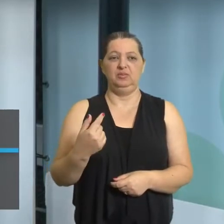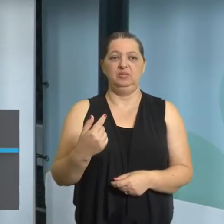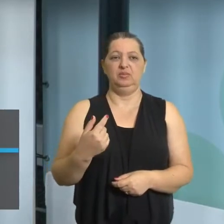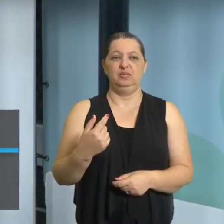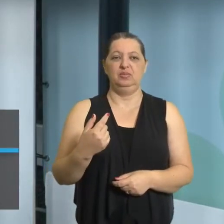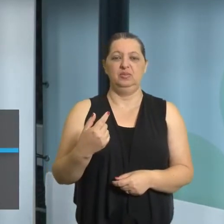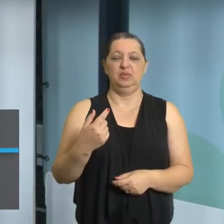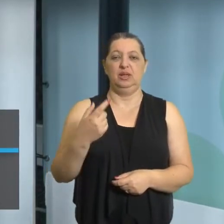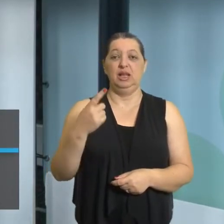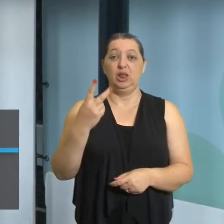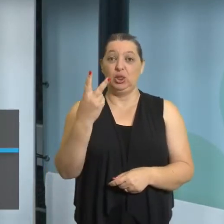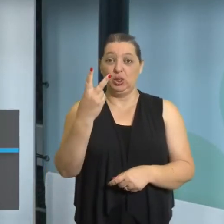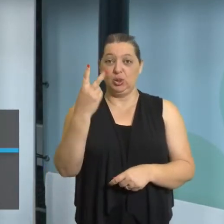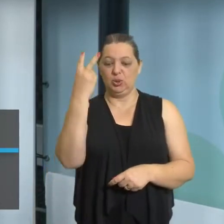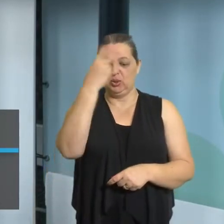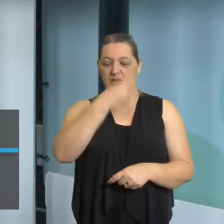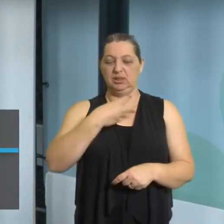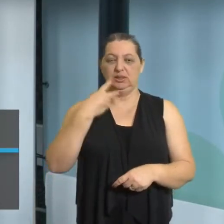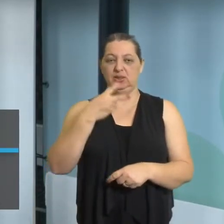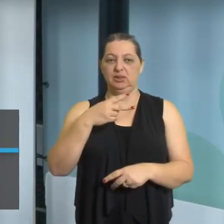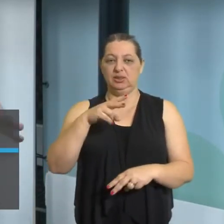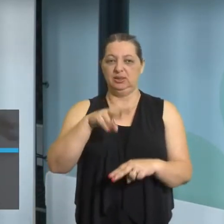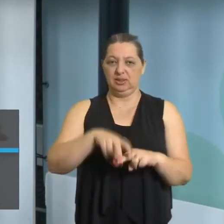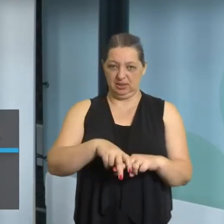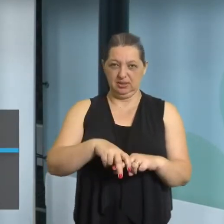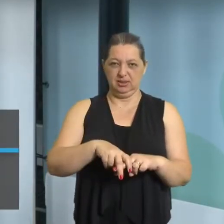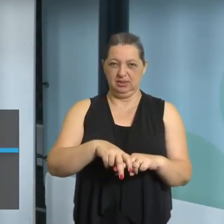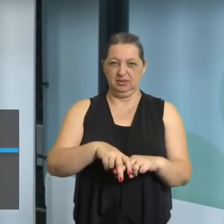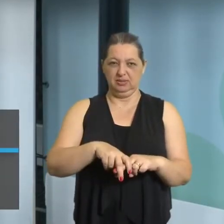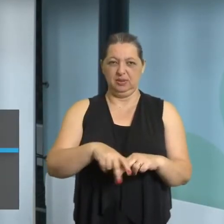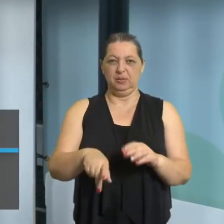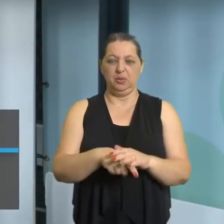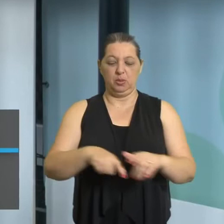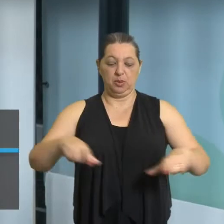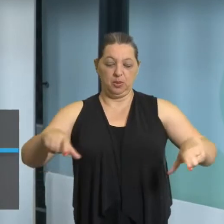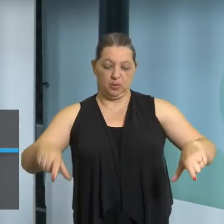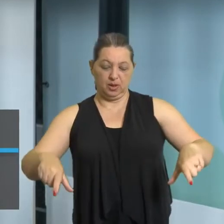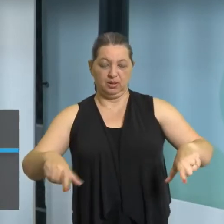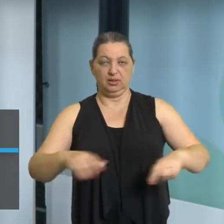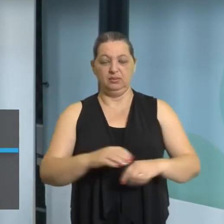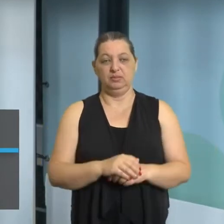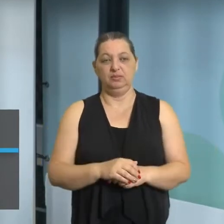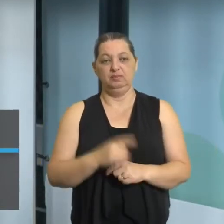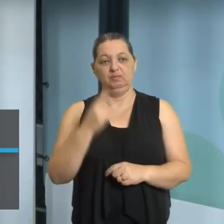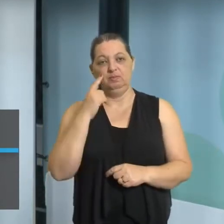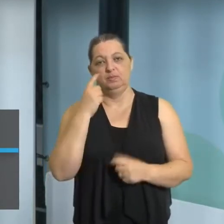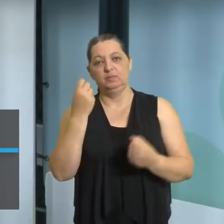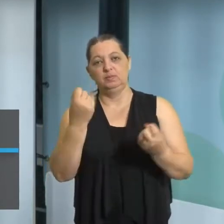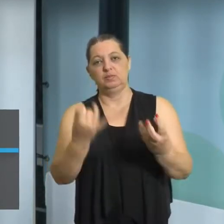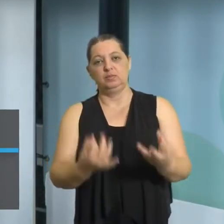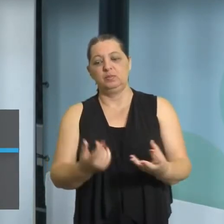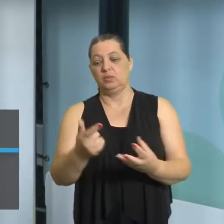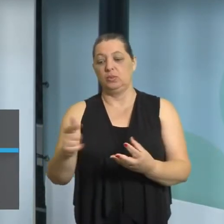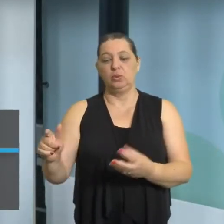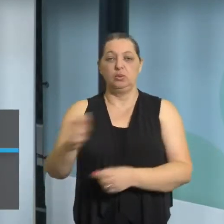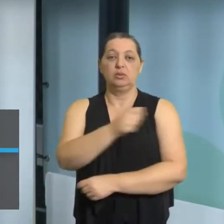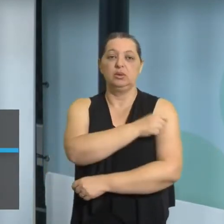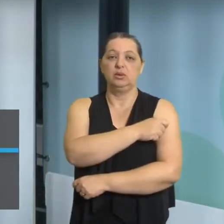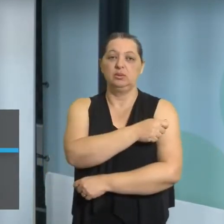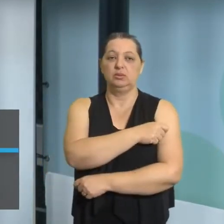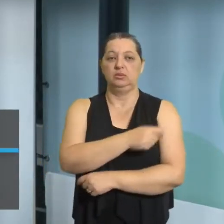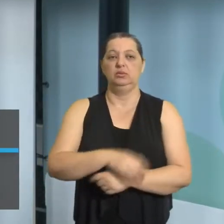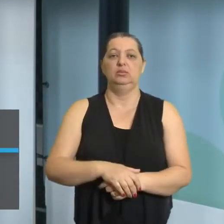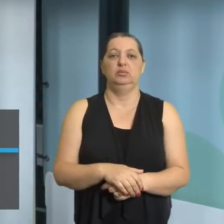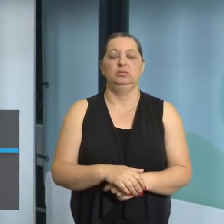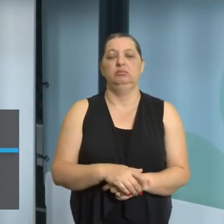umas duas horas sentado na beirada assim na quadra né que não tinha um palco e explicando para os outros estudantes que